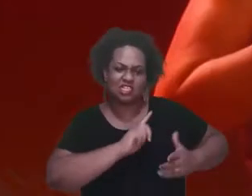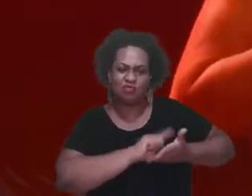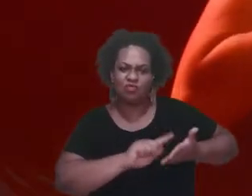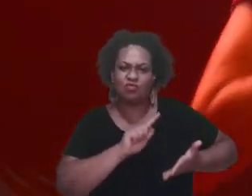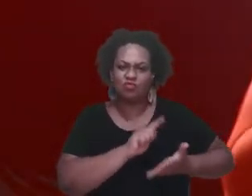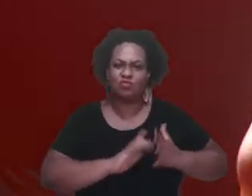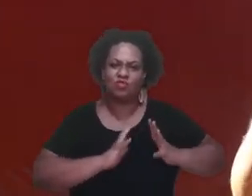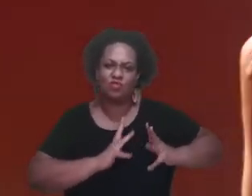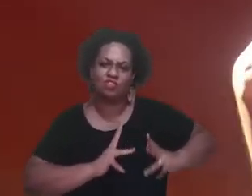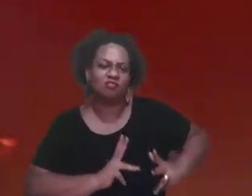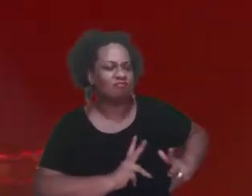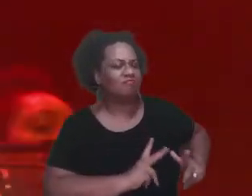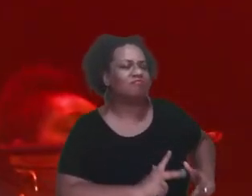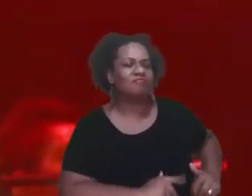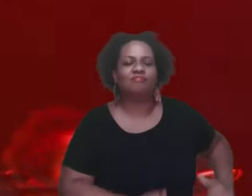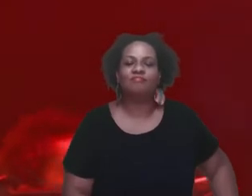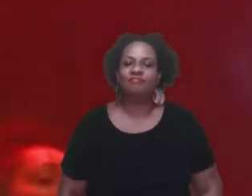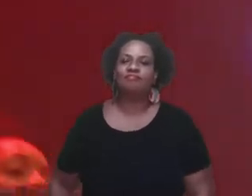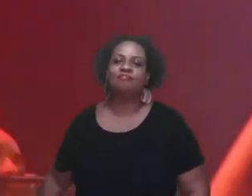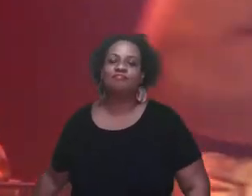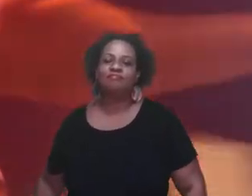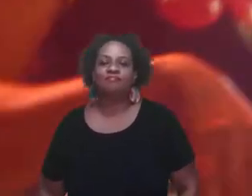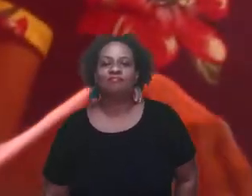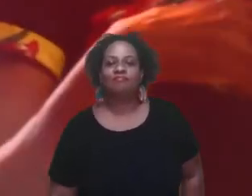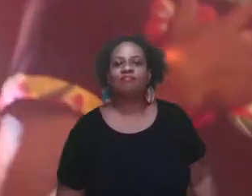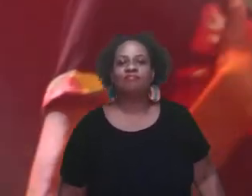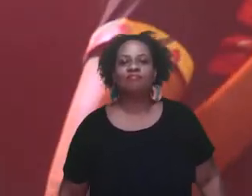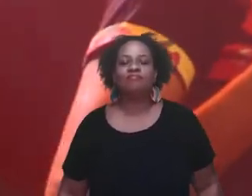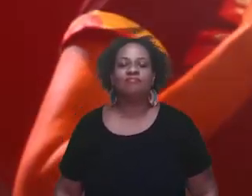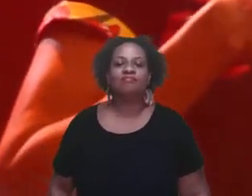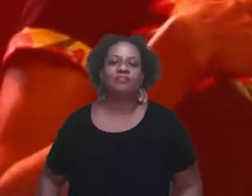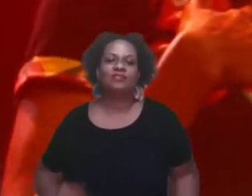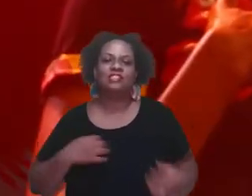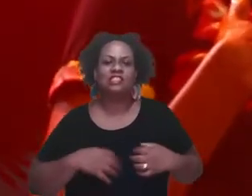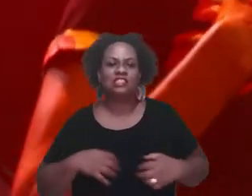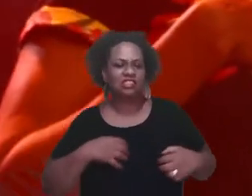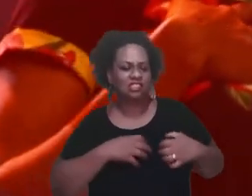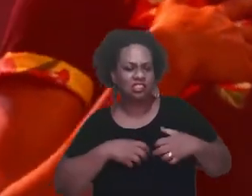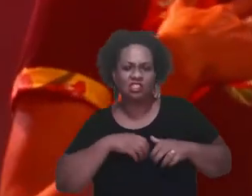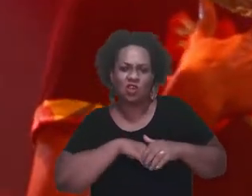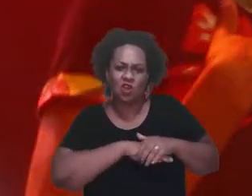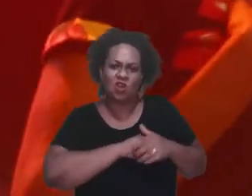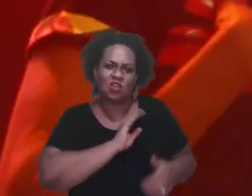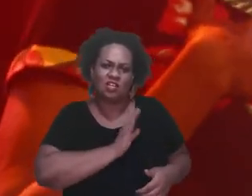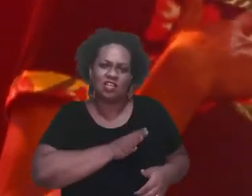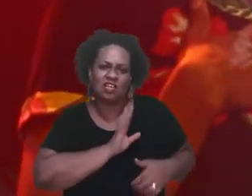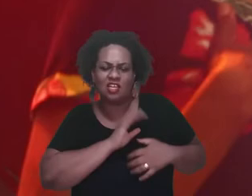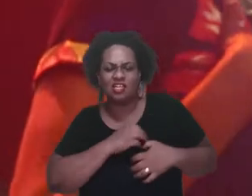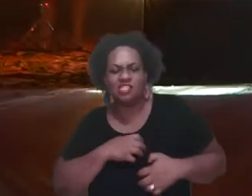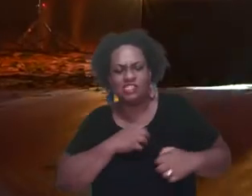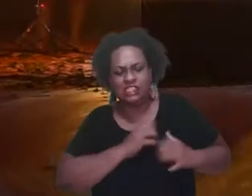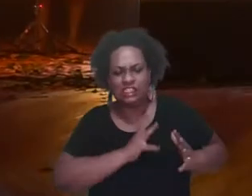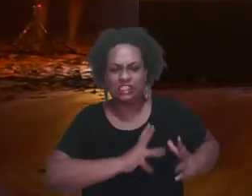coração quero apagar as mágoas todas guardada decoração quero afogar as magoas tô com batata do